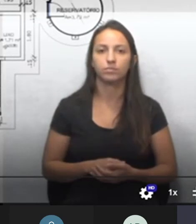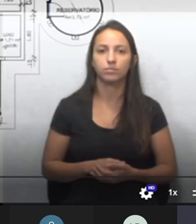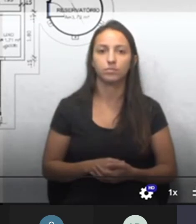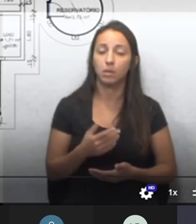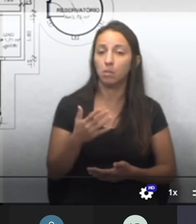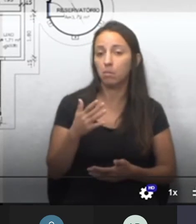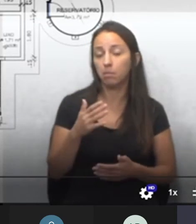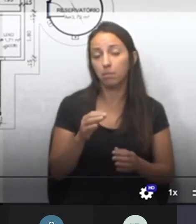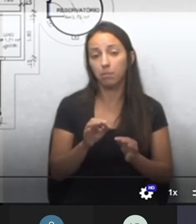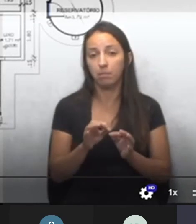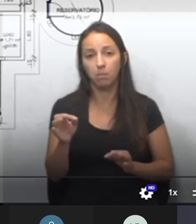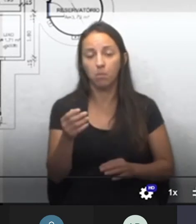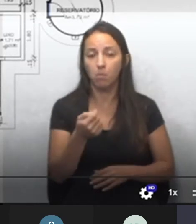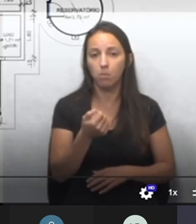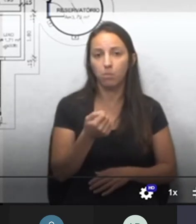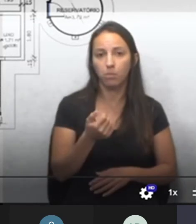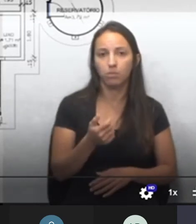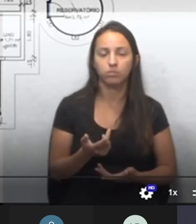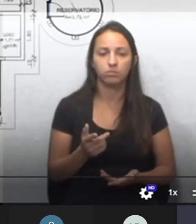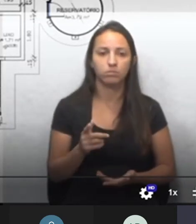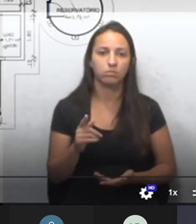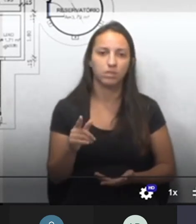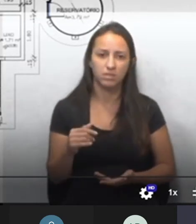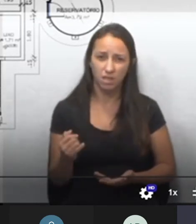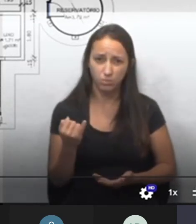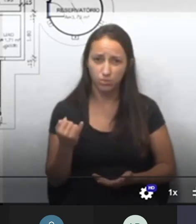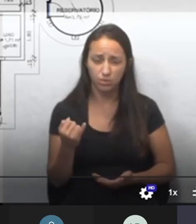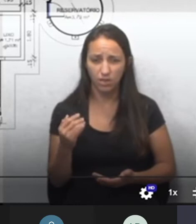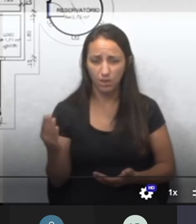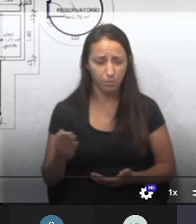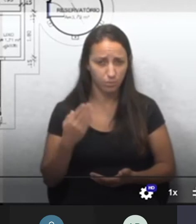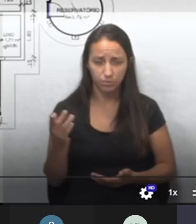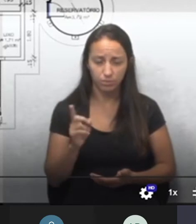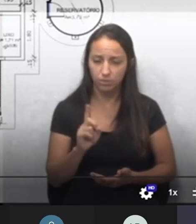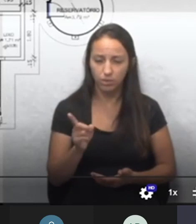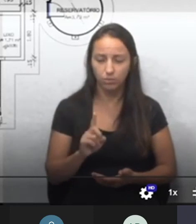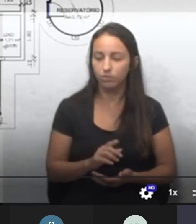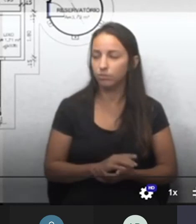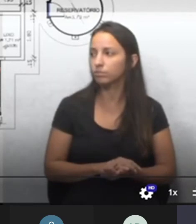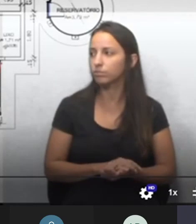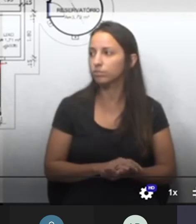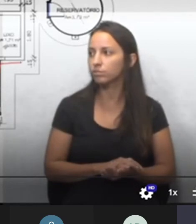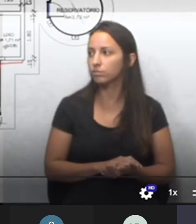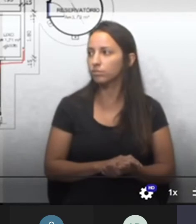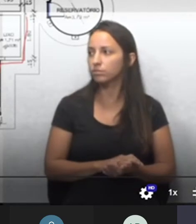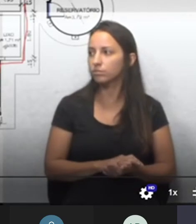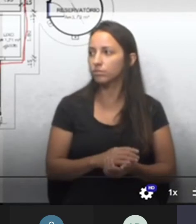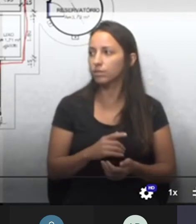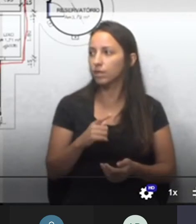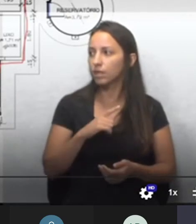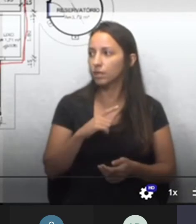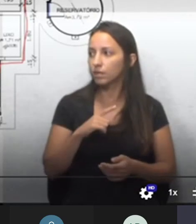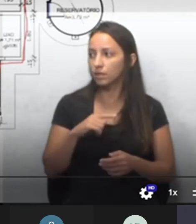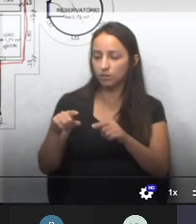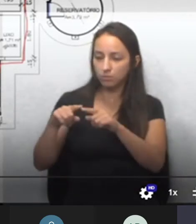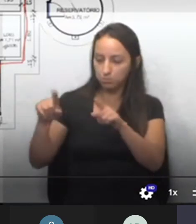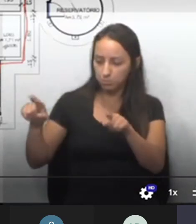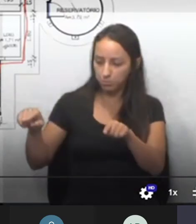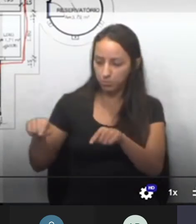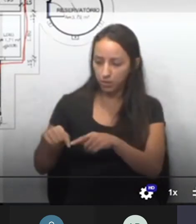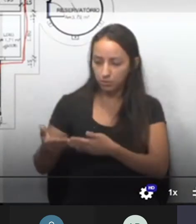Tá meio distante, mas é impossível? Não, não é impossível. E tem um pátio de serviço